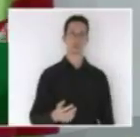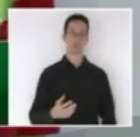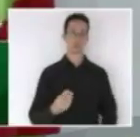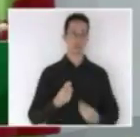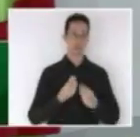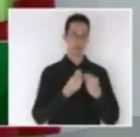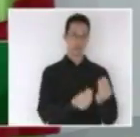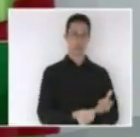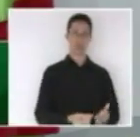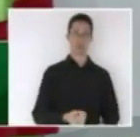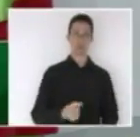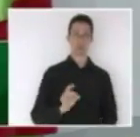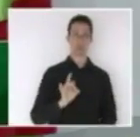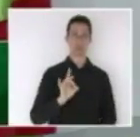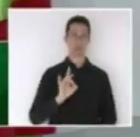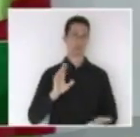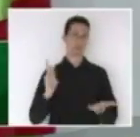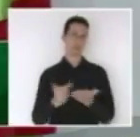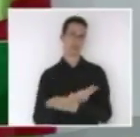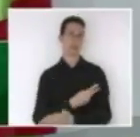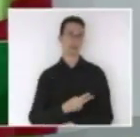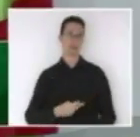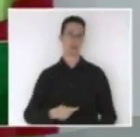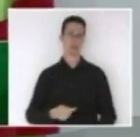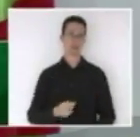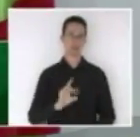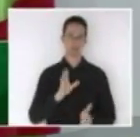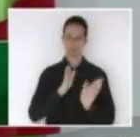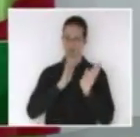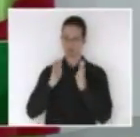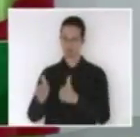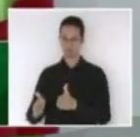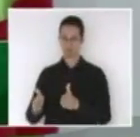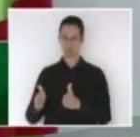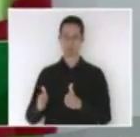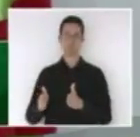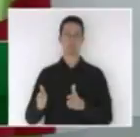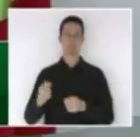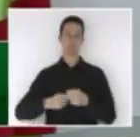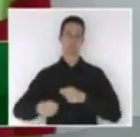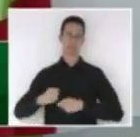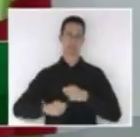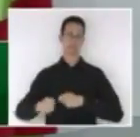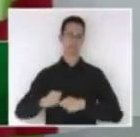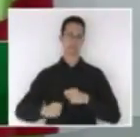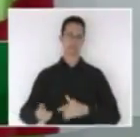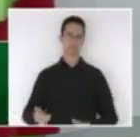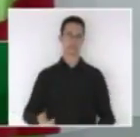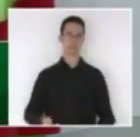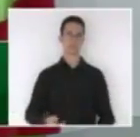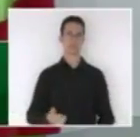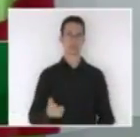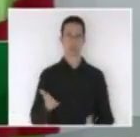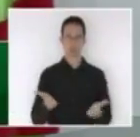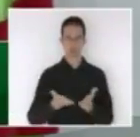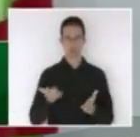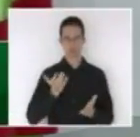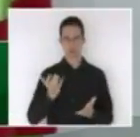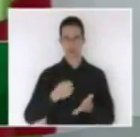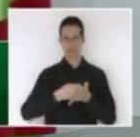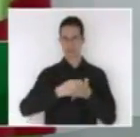benefícios de forma equivocada, quer assinar um ato, parece que já está na casa, eu